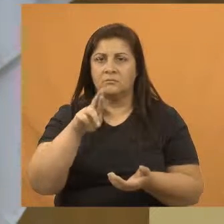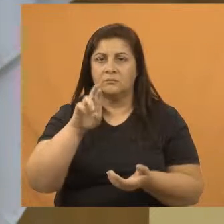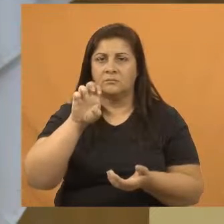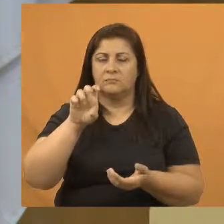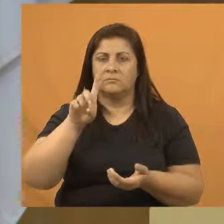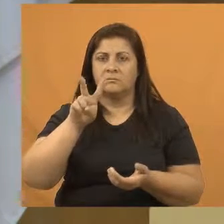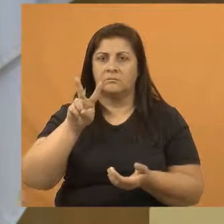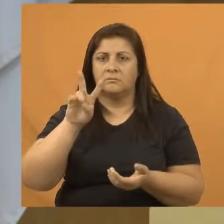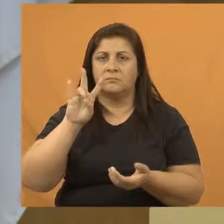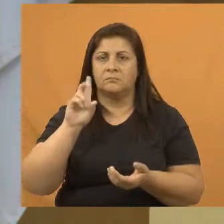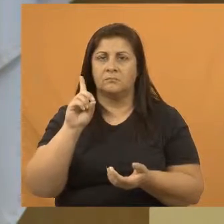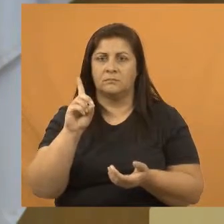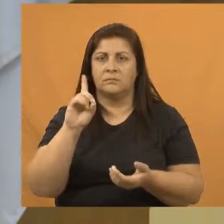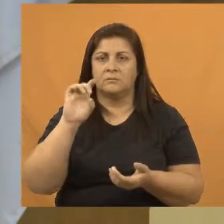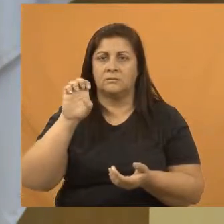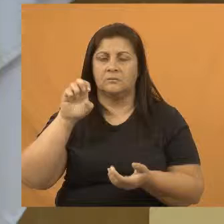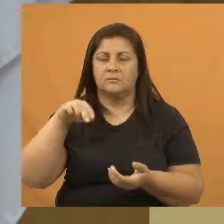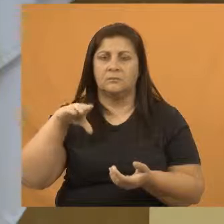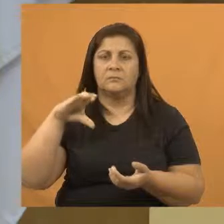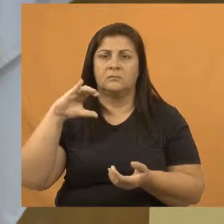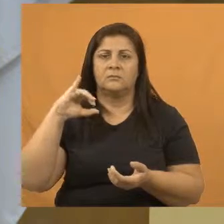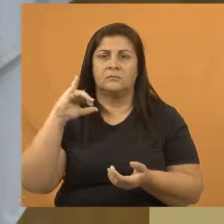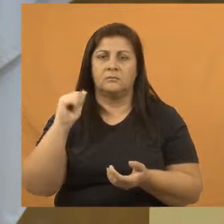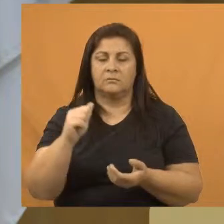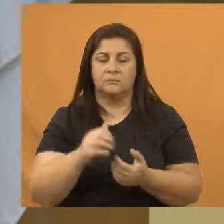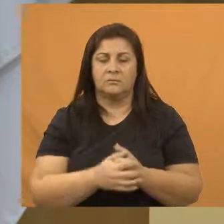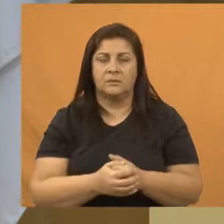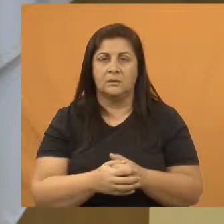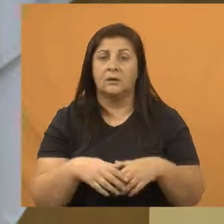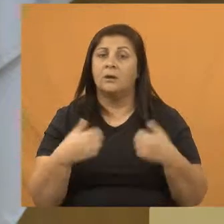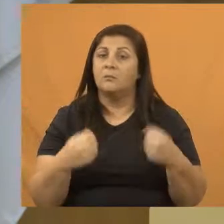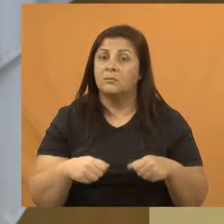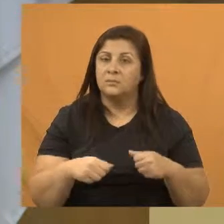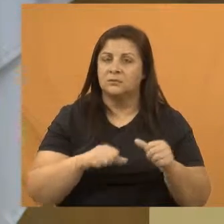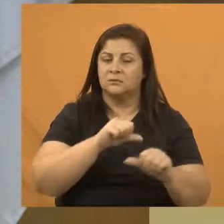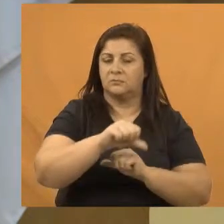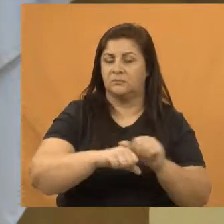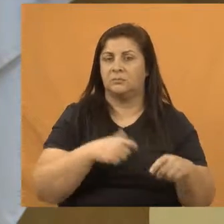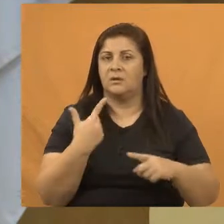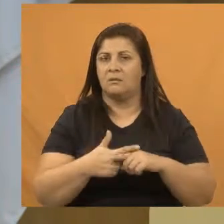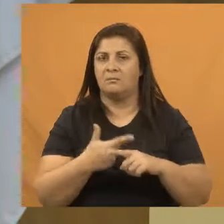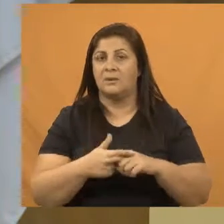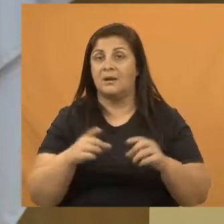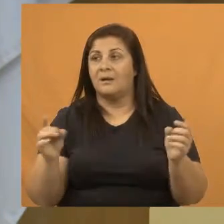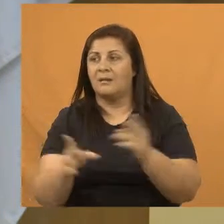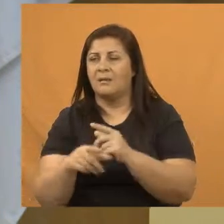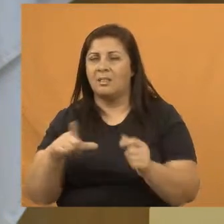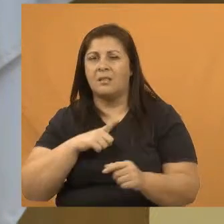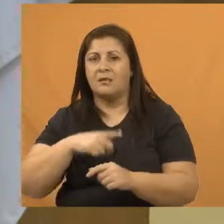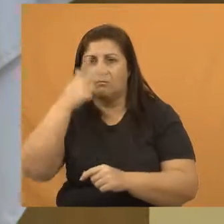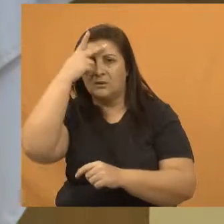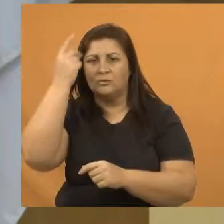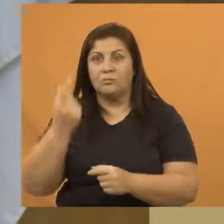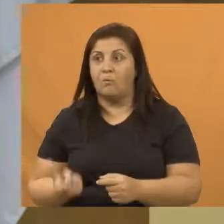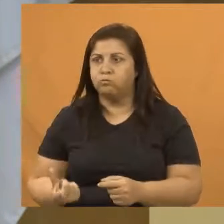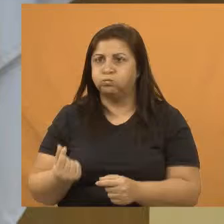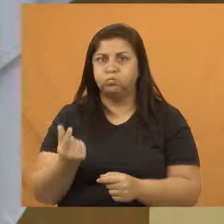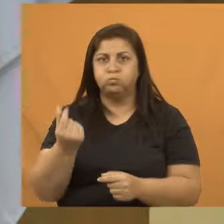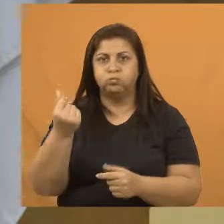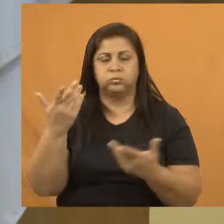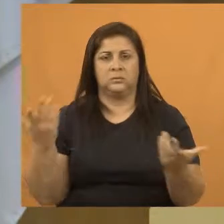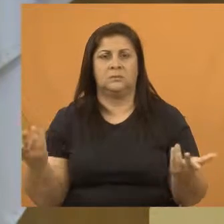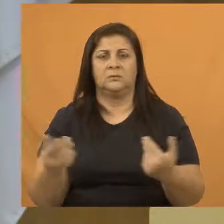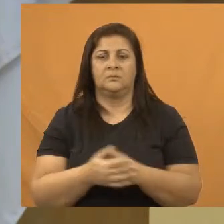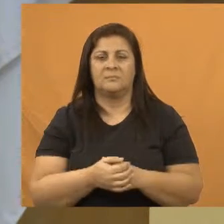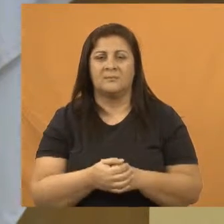da Previdência para também acabar com os privilégios. Mas, na realidade, o governo joga tudo isso e tenta convencer a